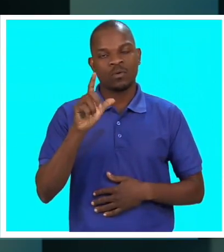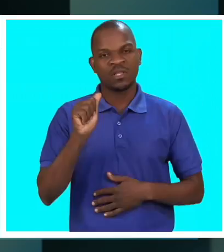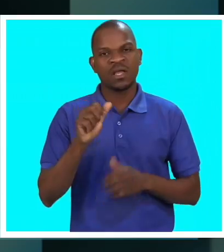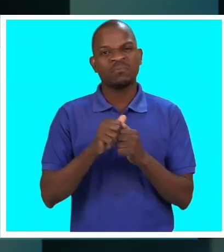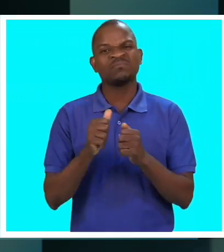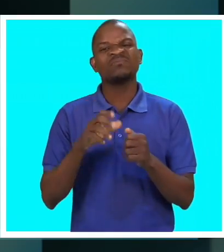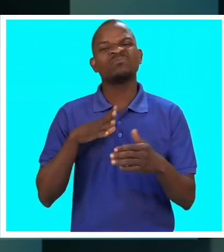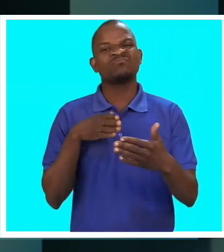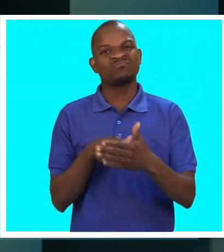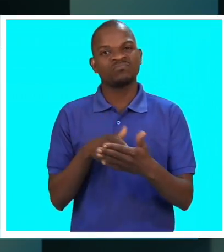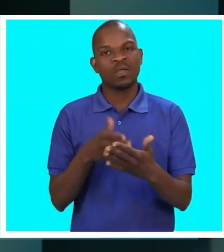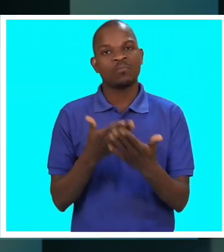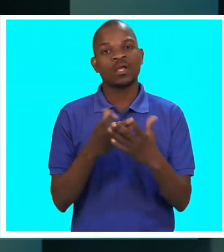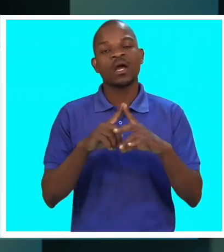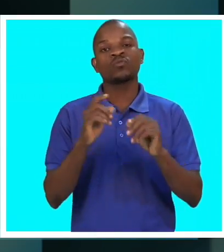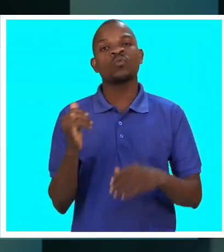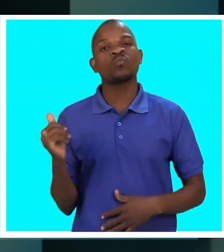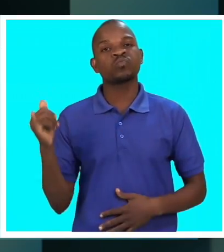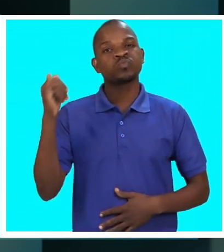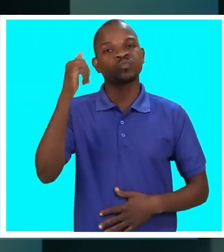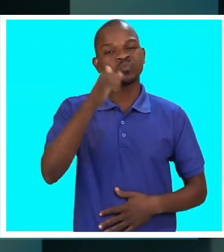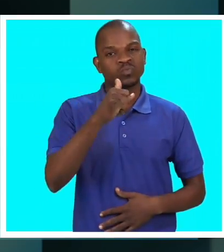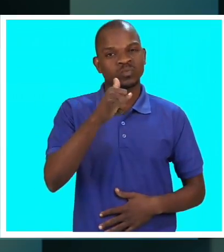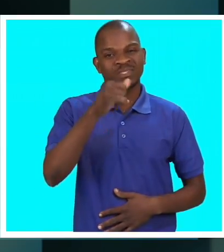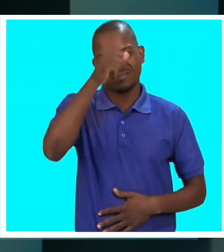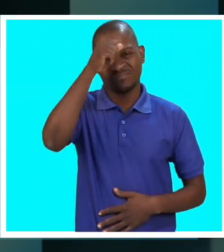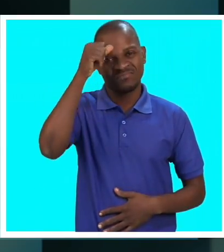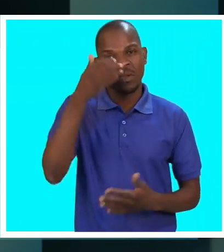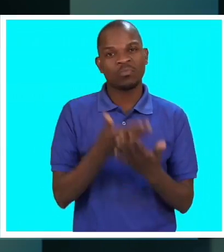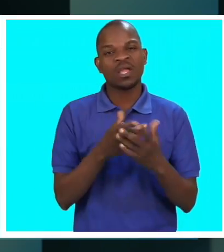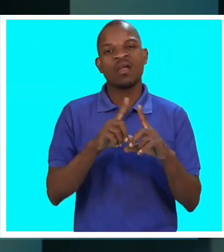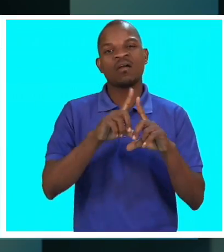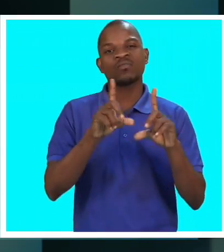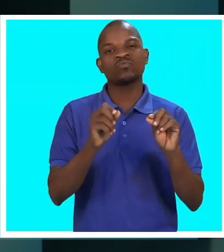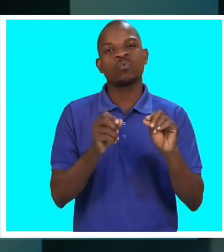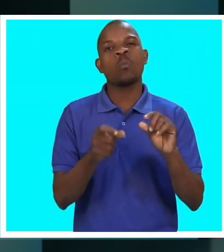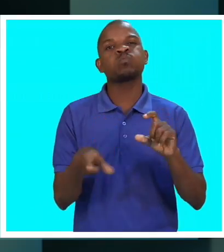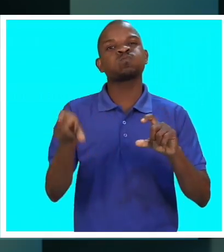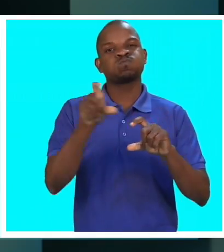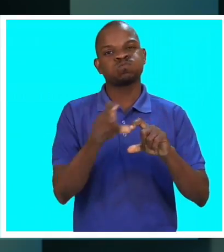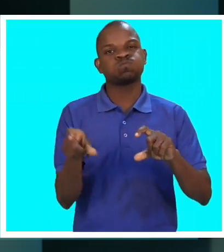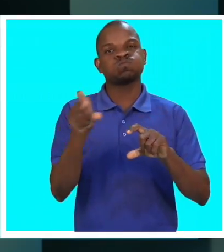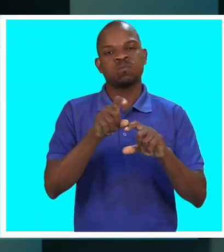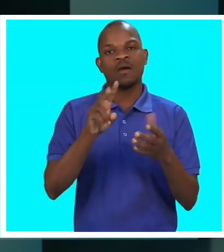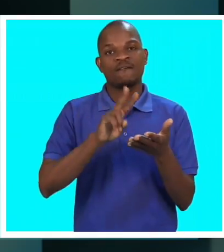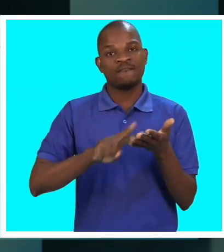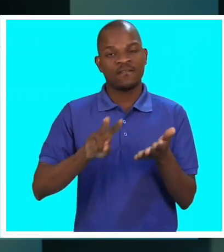sobretudo o propagamento de transporte aéreo e das delegações distributivas, cuja fatura devida crescer exponencialmente.